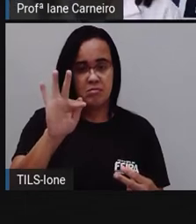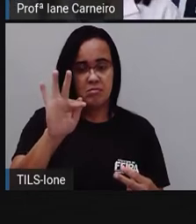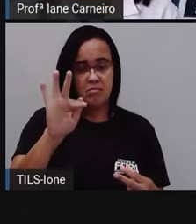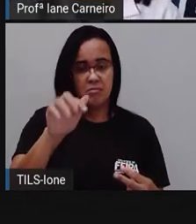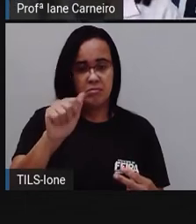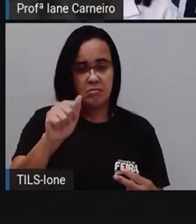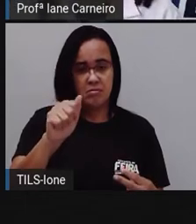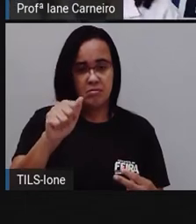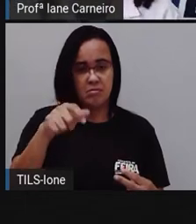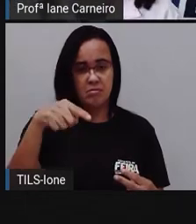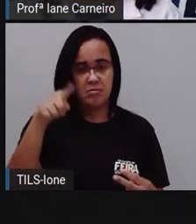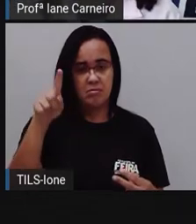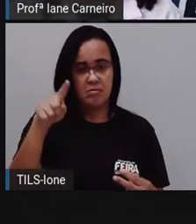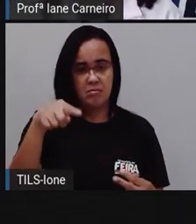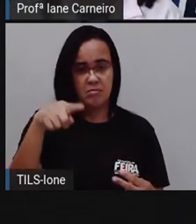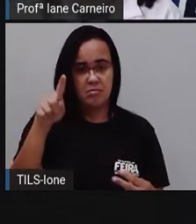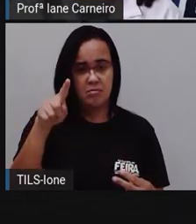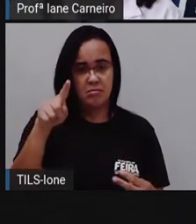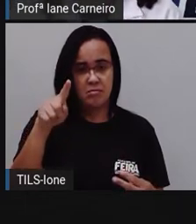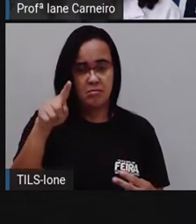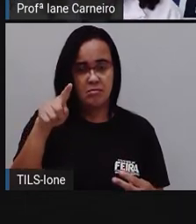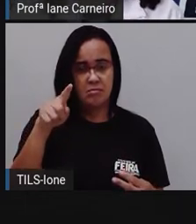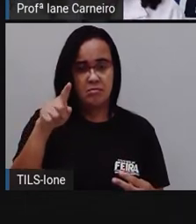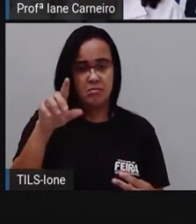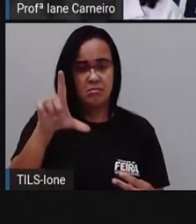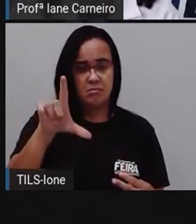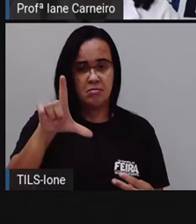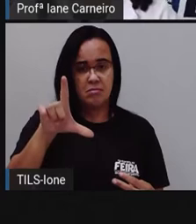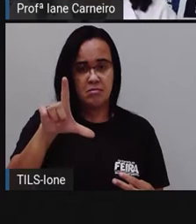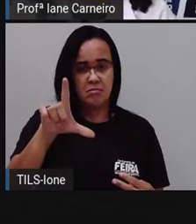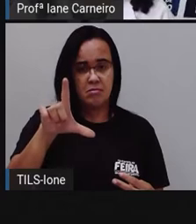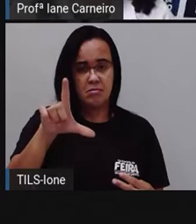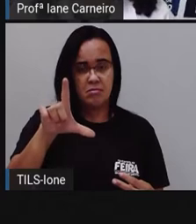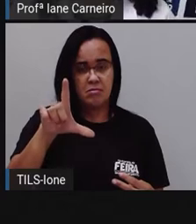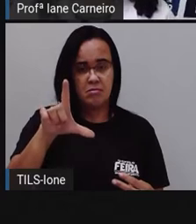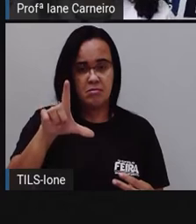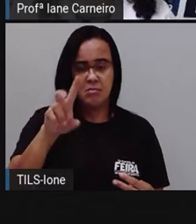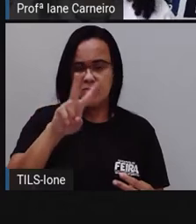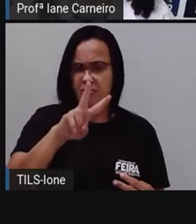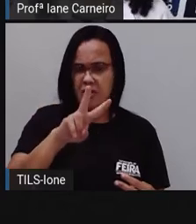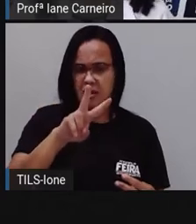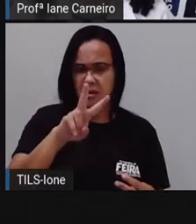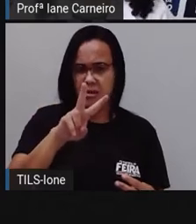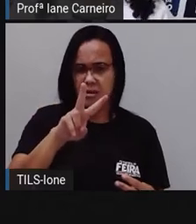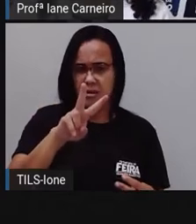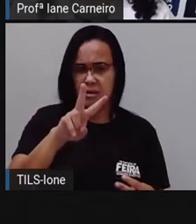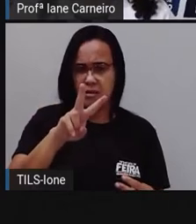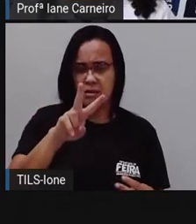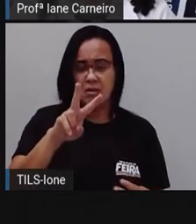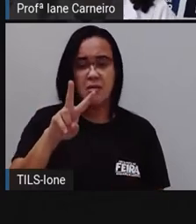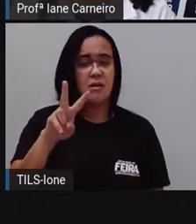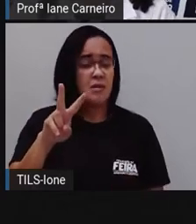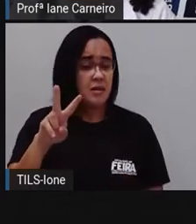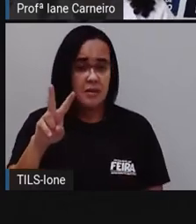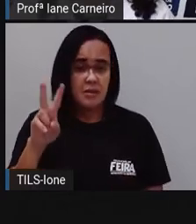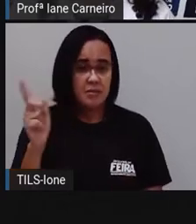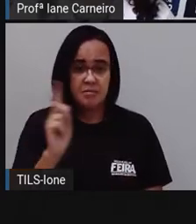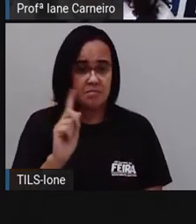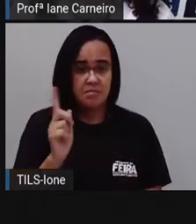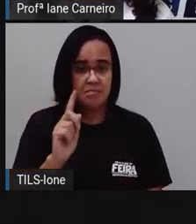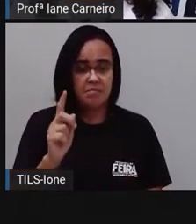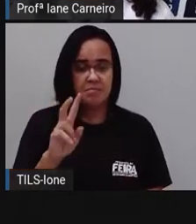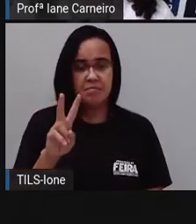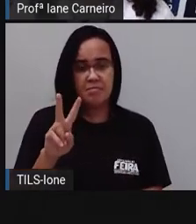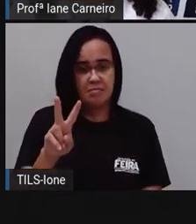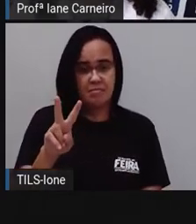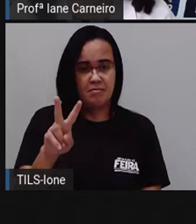Bufa. Como é que eu escrevo fa? É assim, o VA? Não, né? Porque senão vai ficar